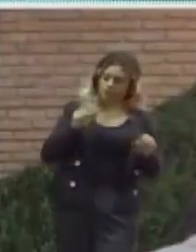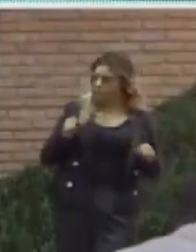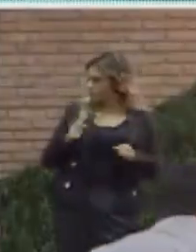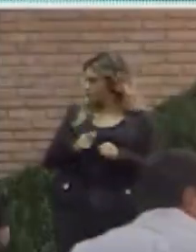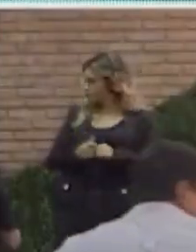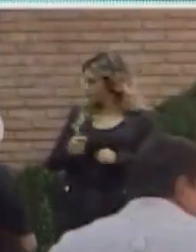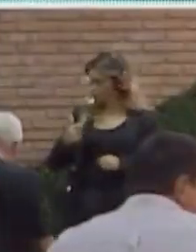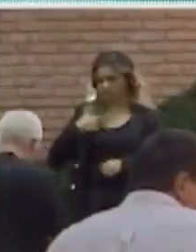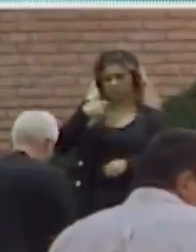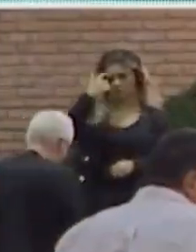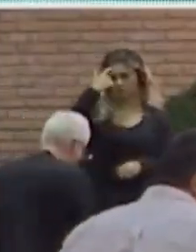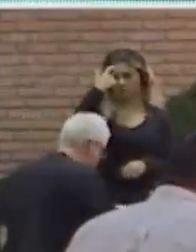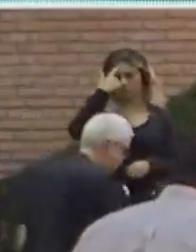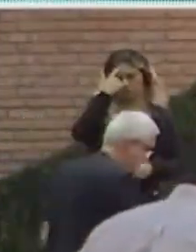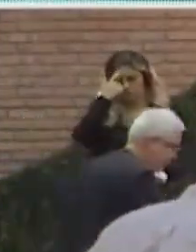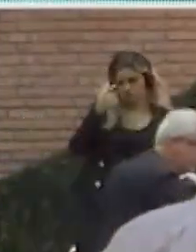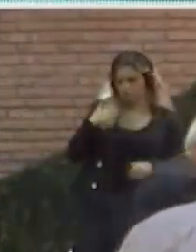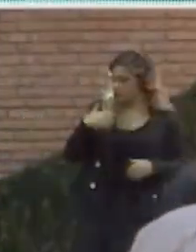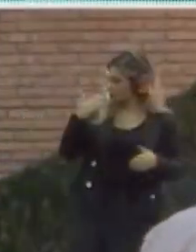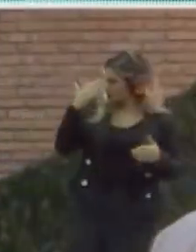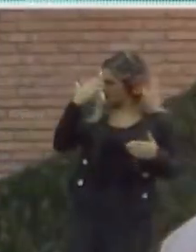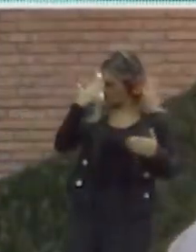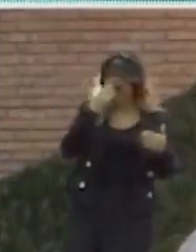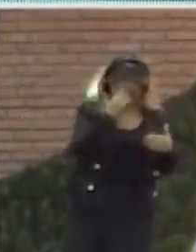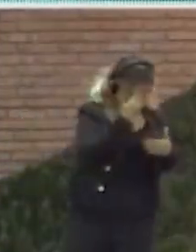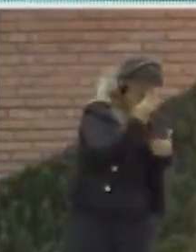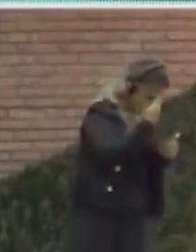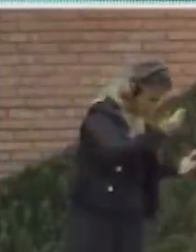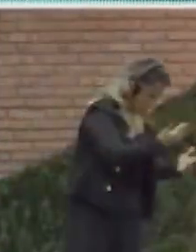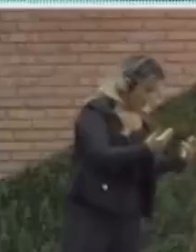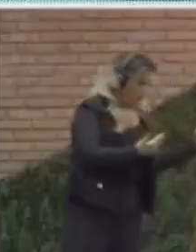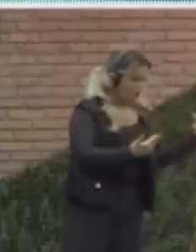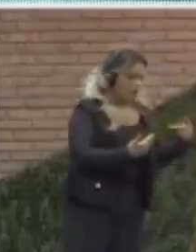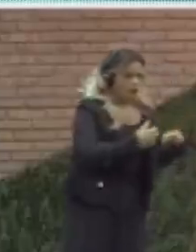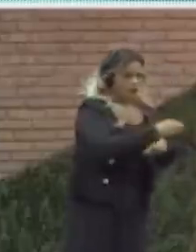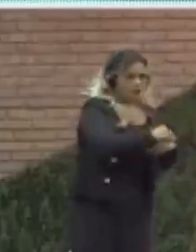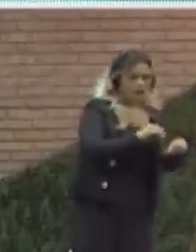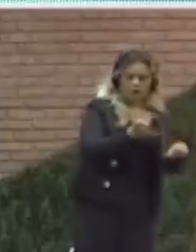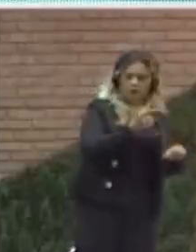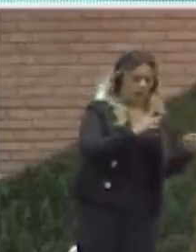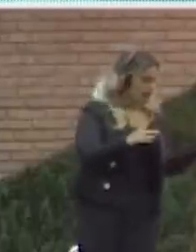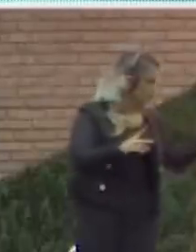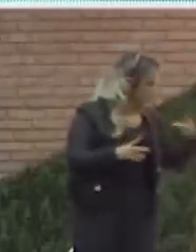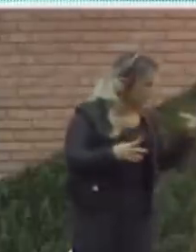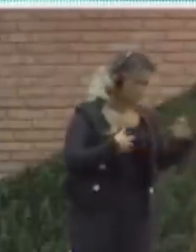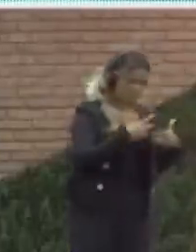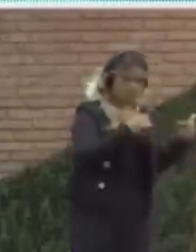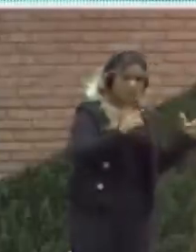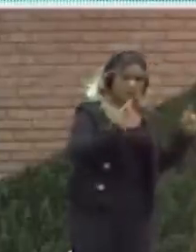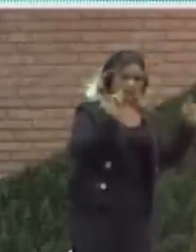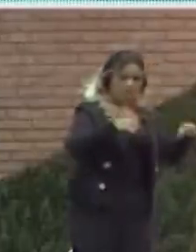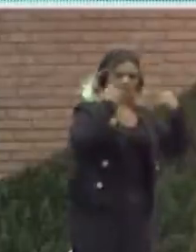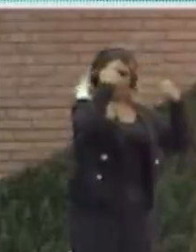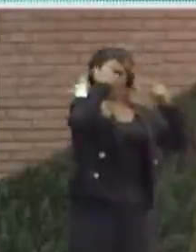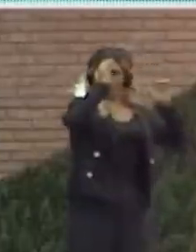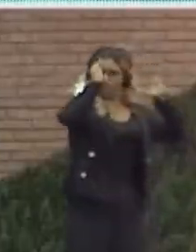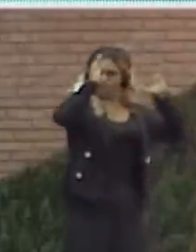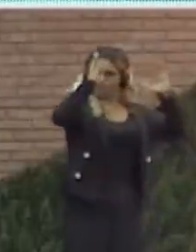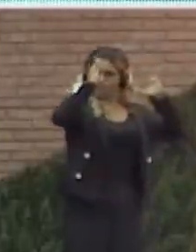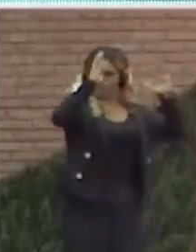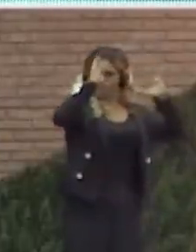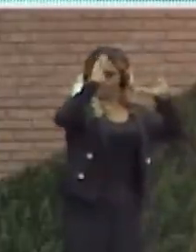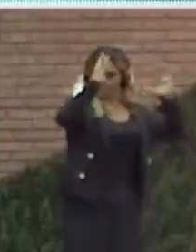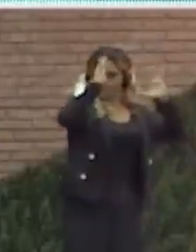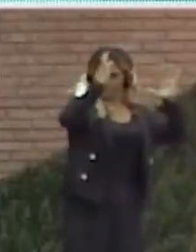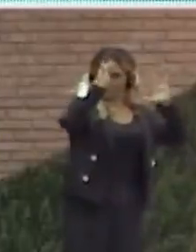fico pensando assim, olha, eu agradeço muito aqui a contribuição de vocês. Só com essas duas coisas já mexe com a cabeça da